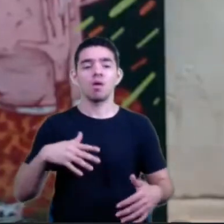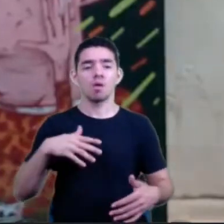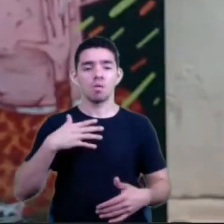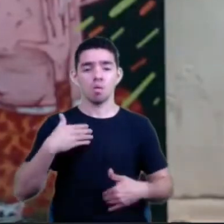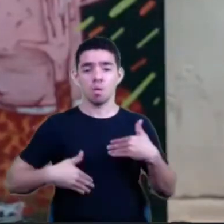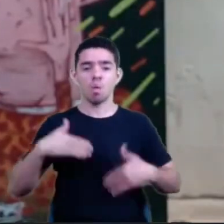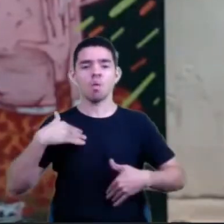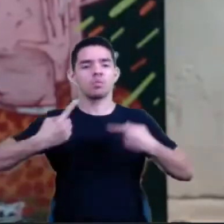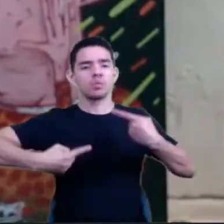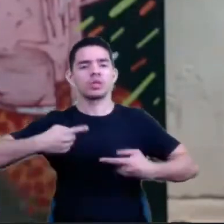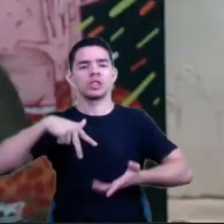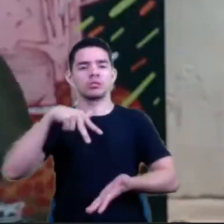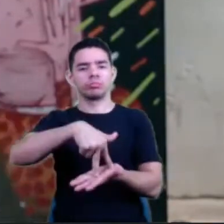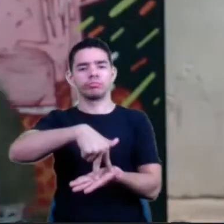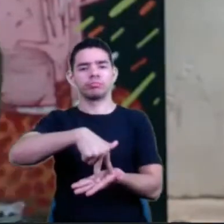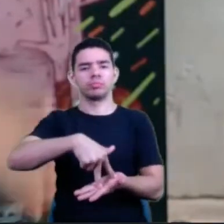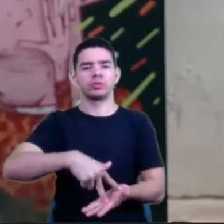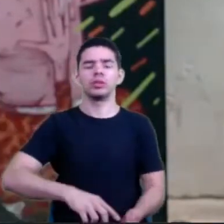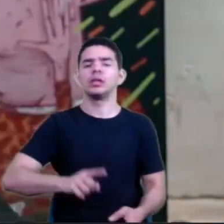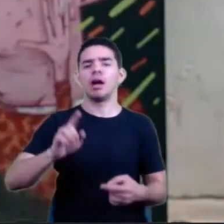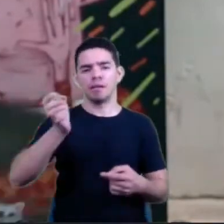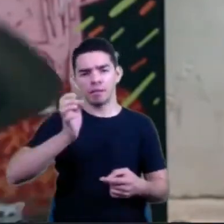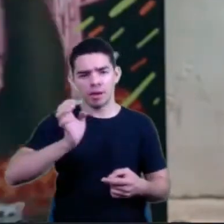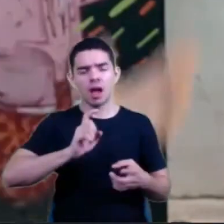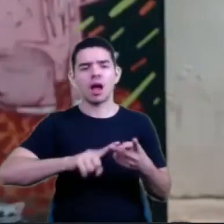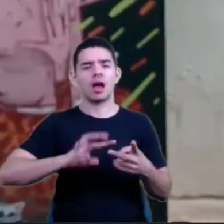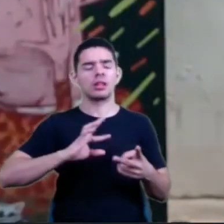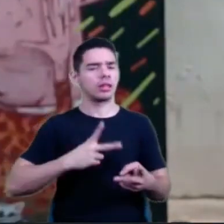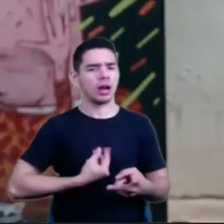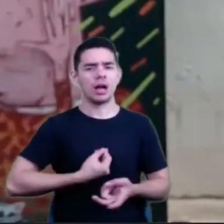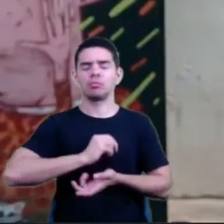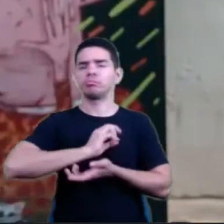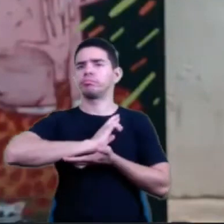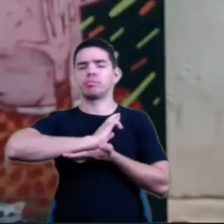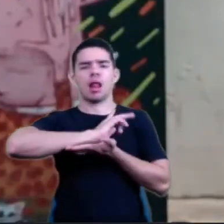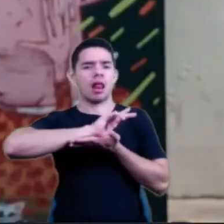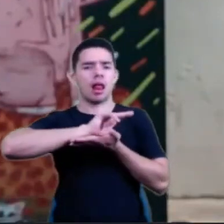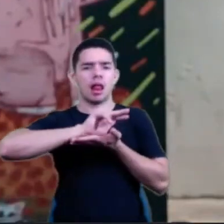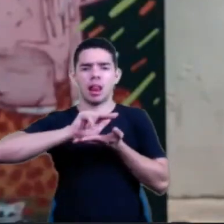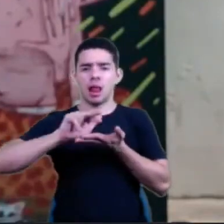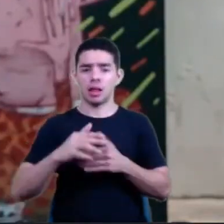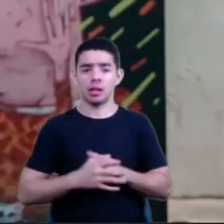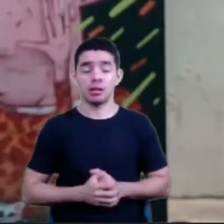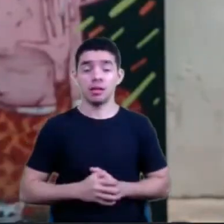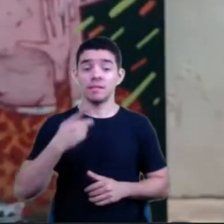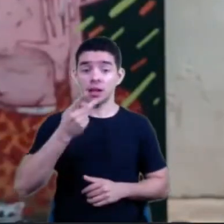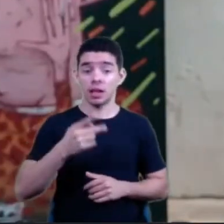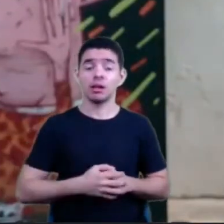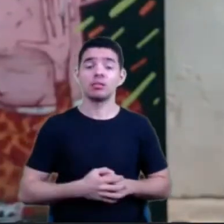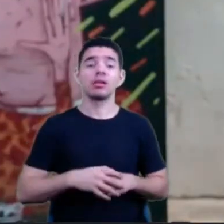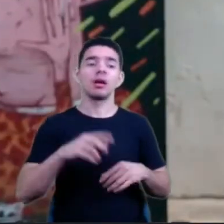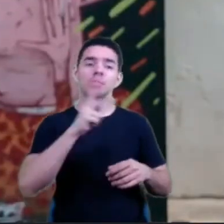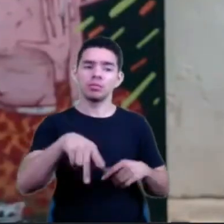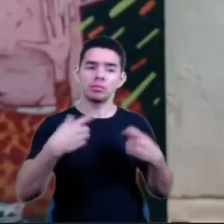político, fazer essa política do cotidiano, sabe? Sou viado, sou trans, sou queer, sou não sei o que eu sou, sei lá. E tem falado, professor,